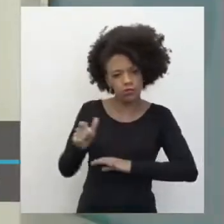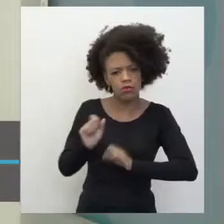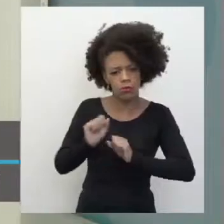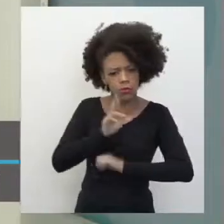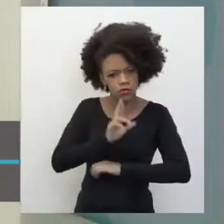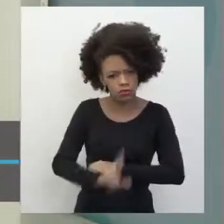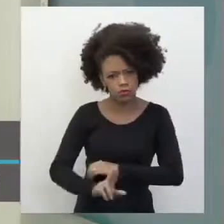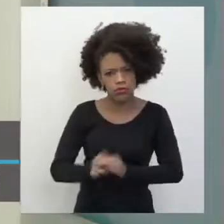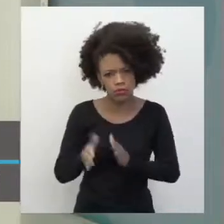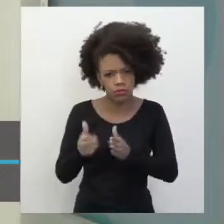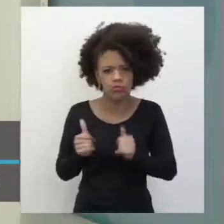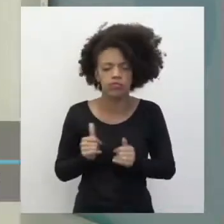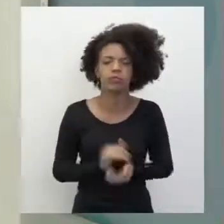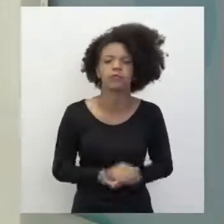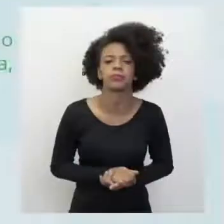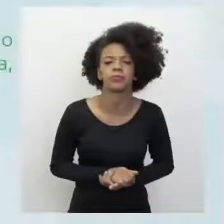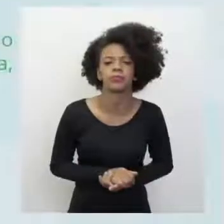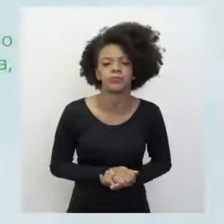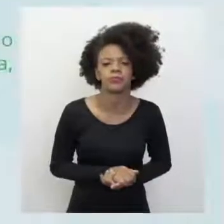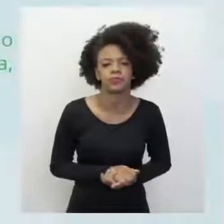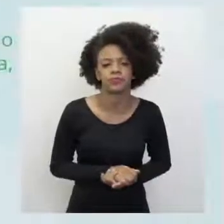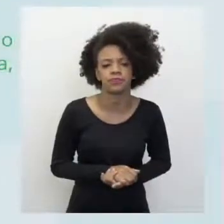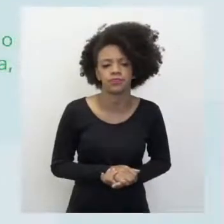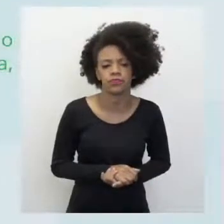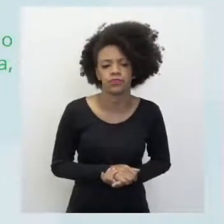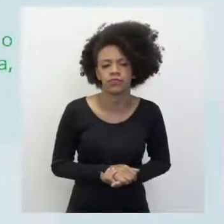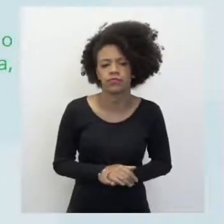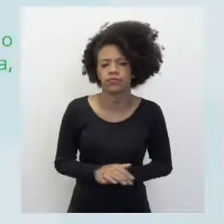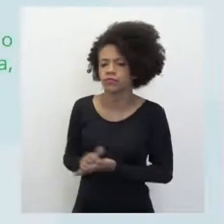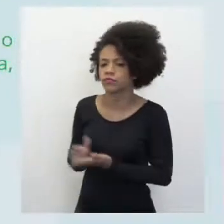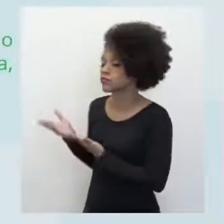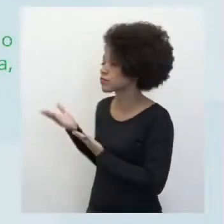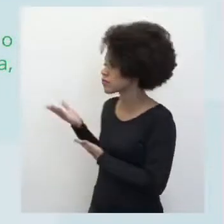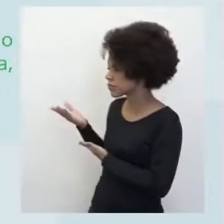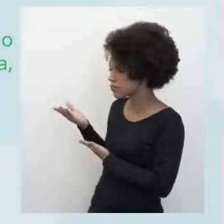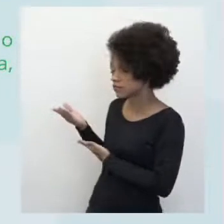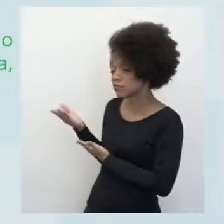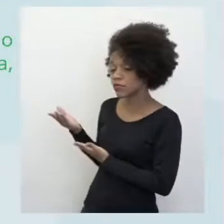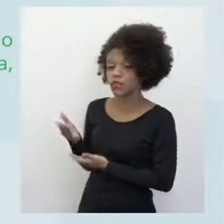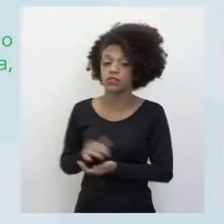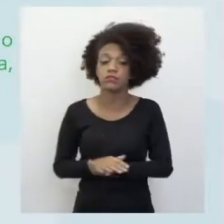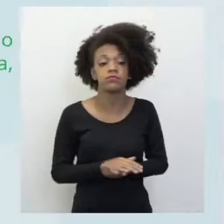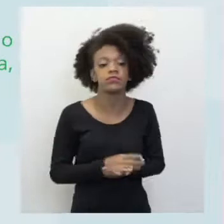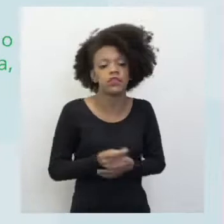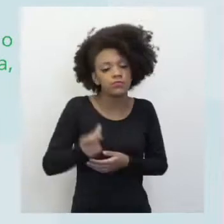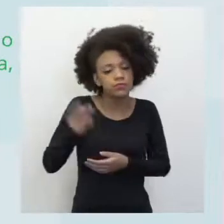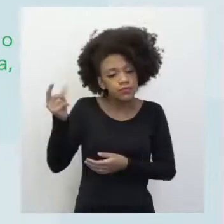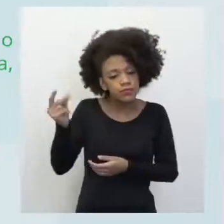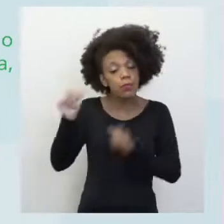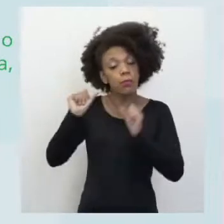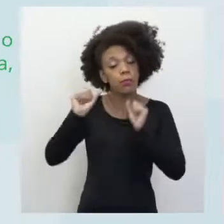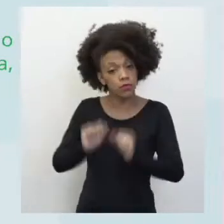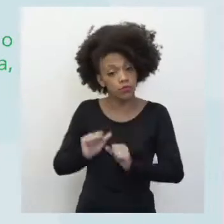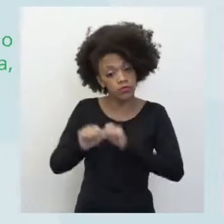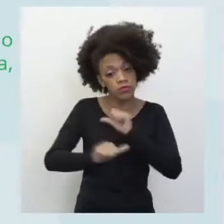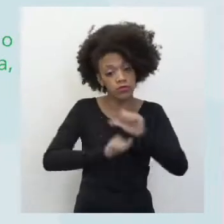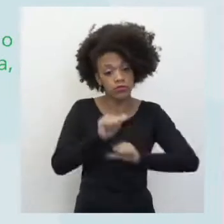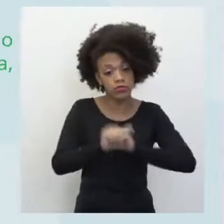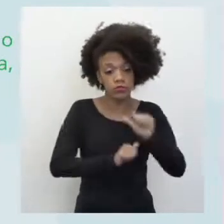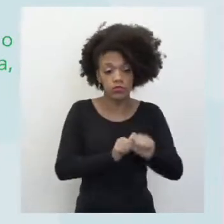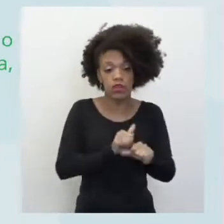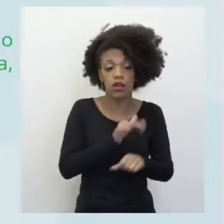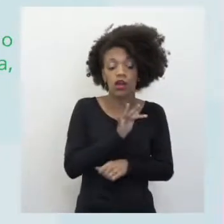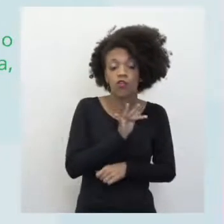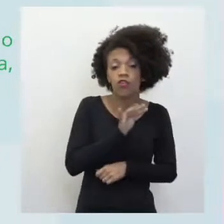por favor. Ó, a 3, elas estão separadas, tá? Então, é há muito tempo, que vai substituir, era muito antes